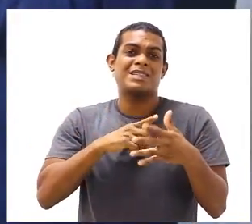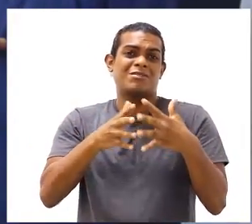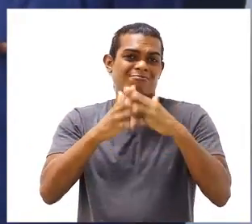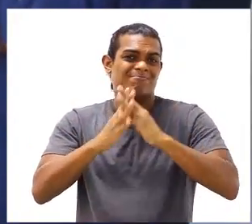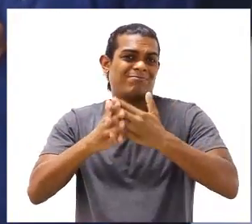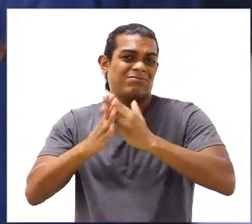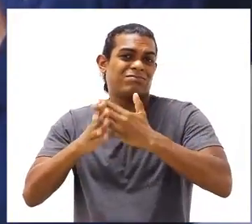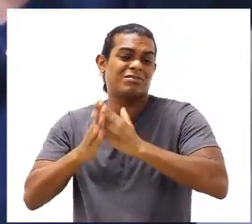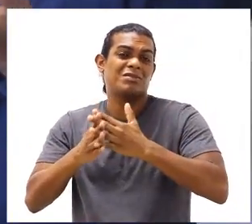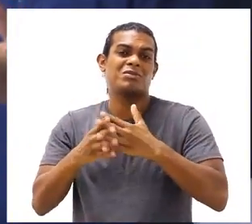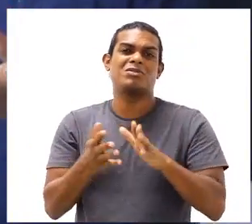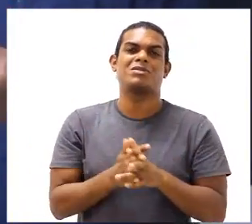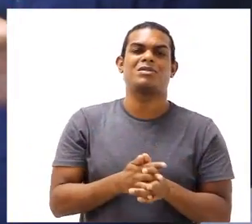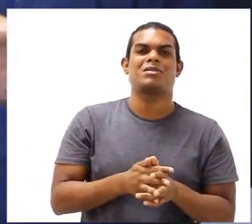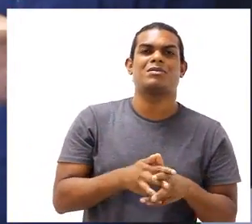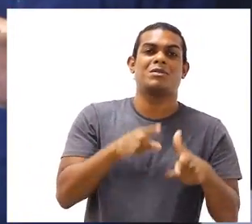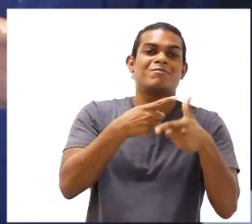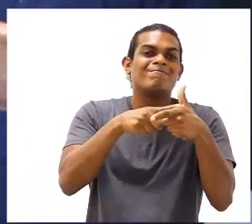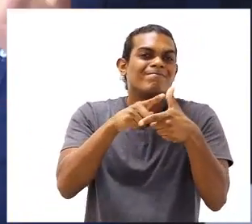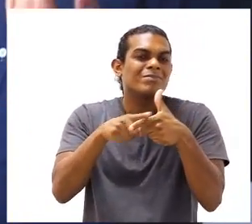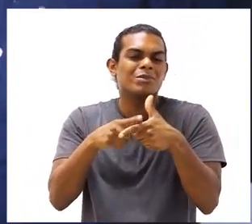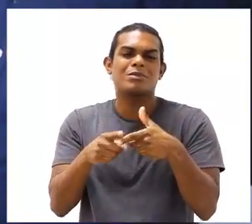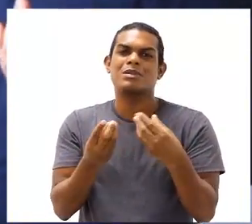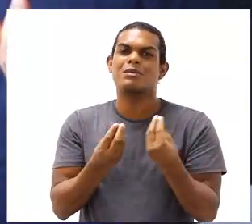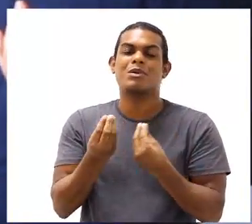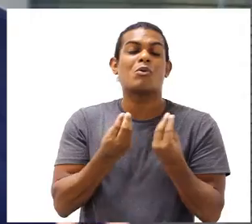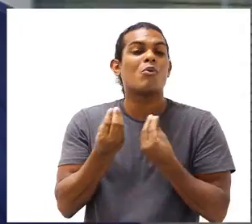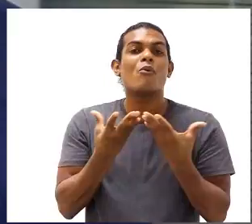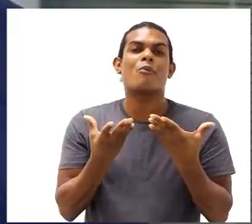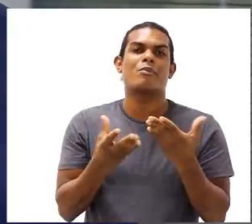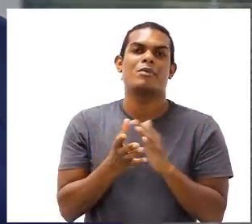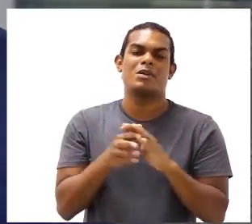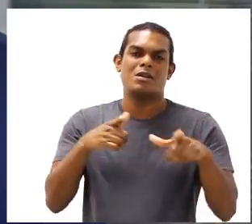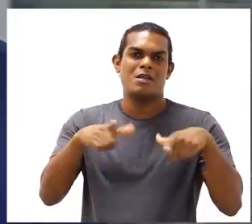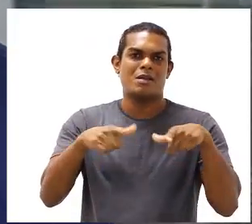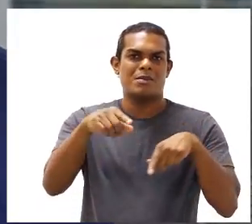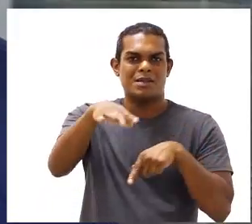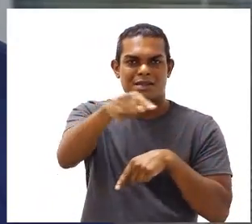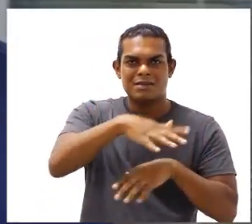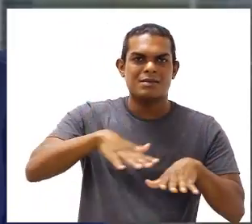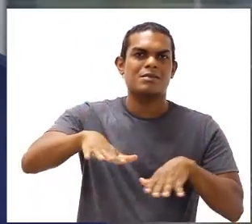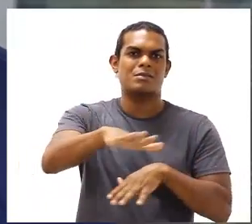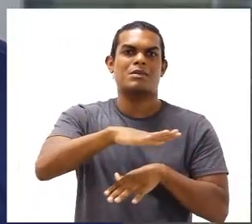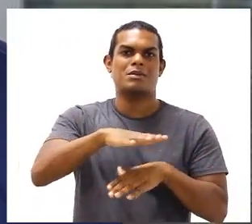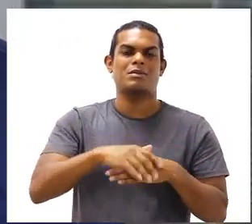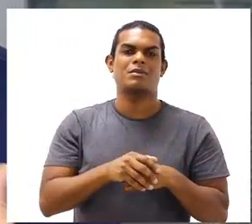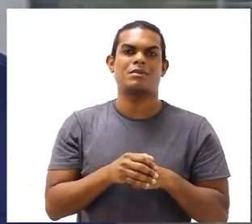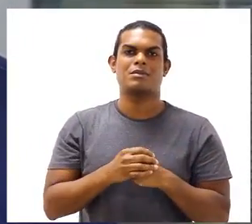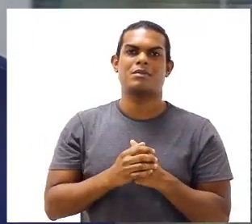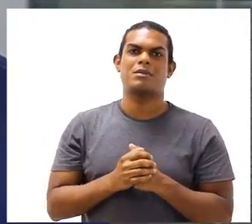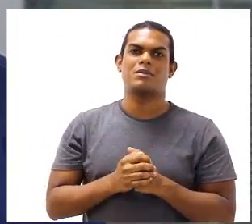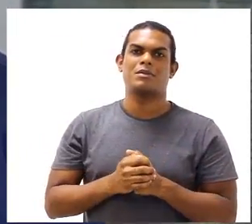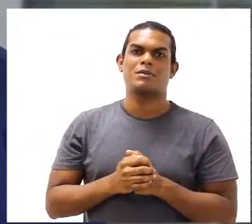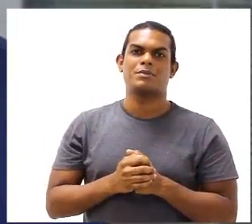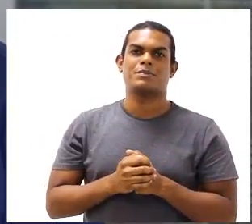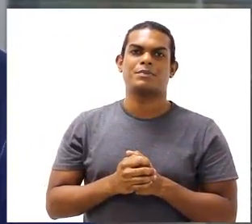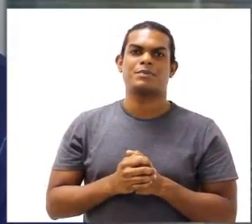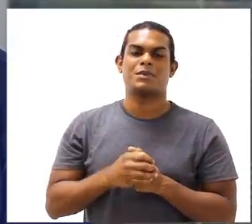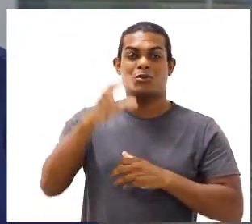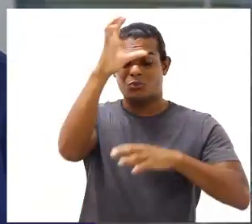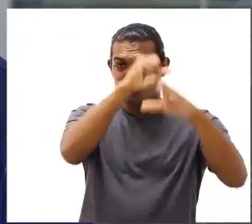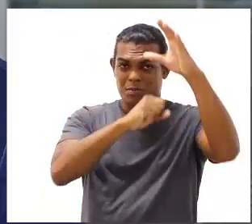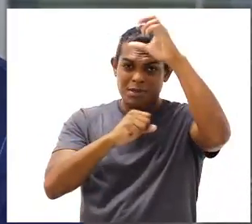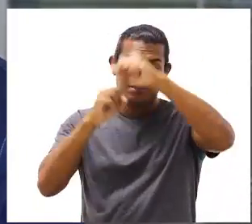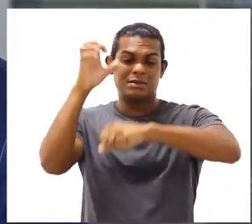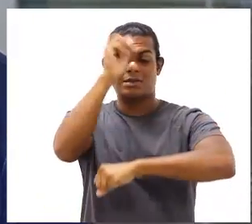motivar, né, a pesquisar, porque é muito importante o aprendizado. E o aprendizado se dá cada vez mais, no processo interativo, em